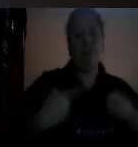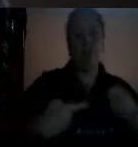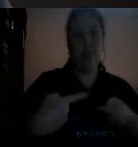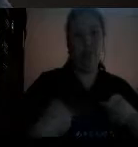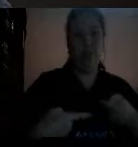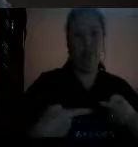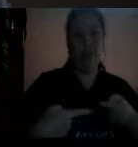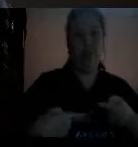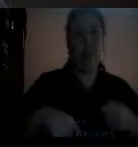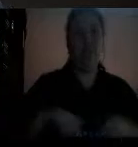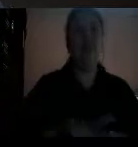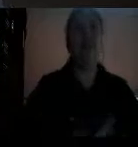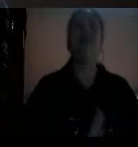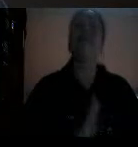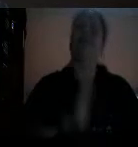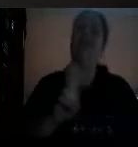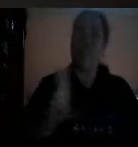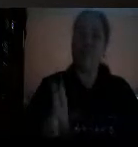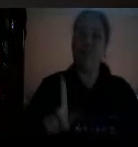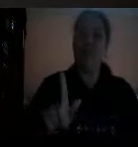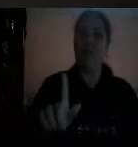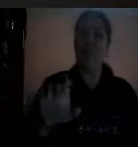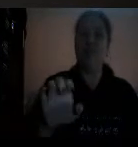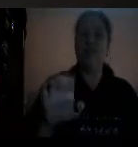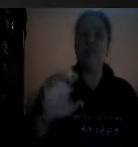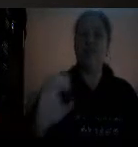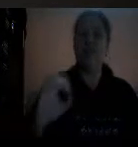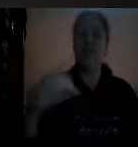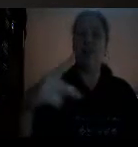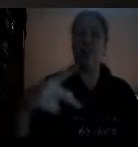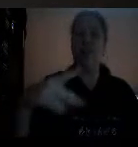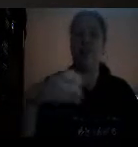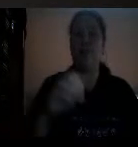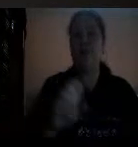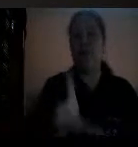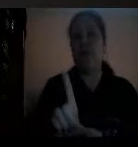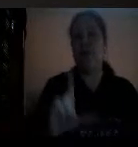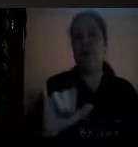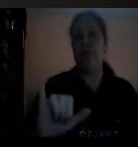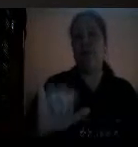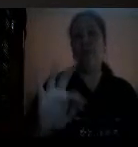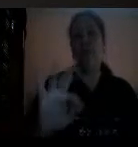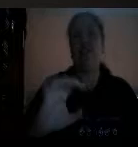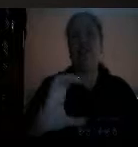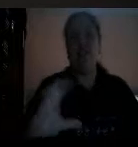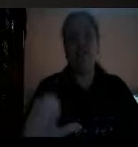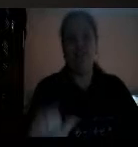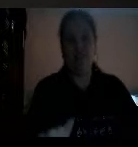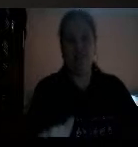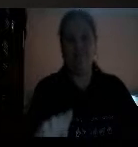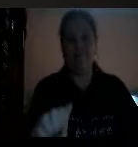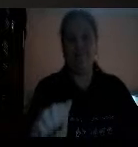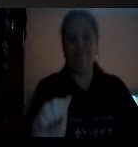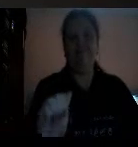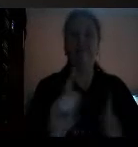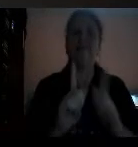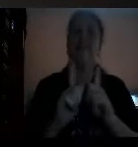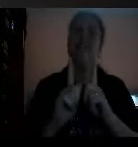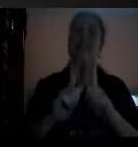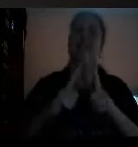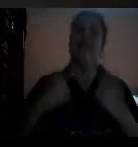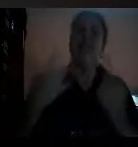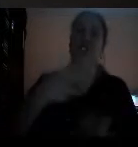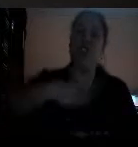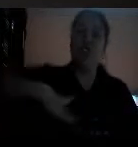geopolítica. Antes de entrarmos aos teóricos, vou te trazer uma ideiazinha clara para você entender o que é